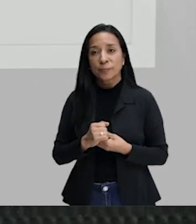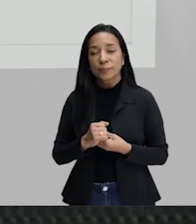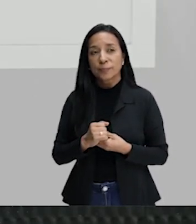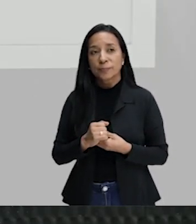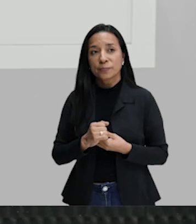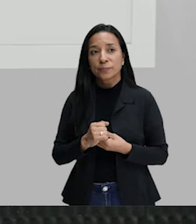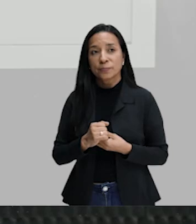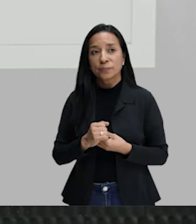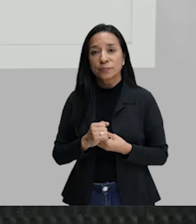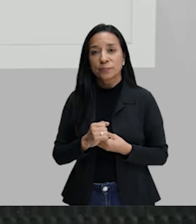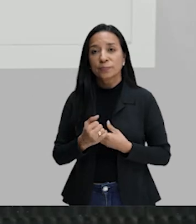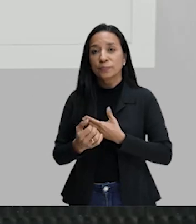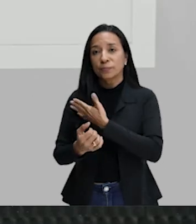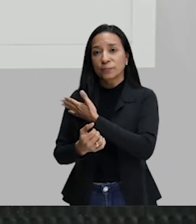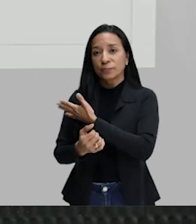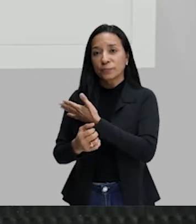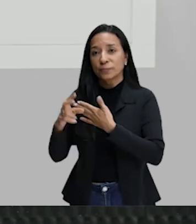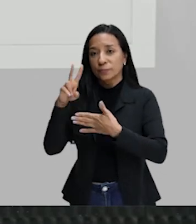dado,